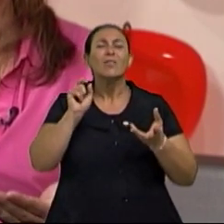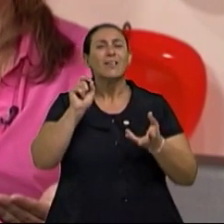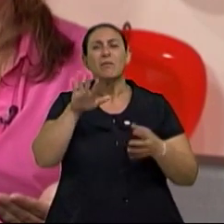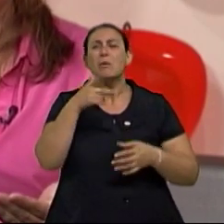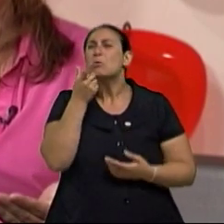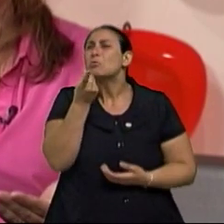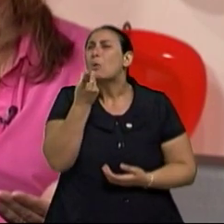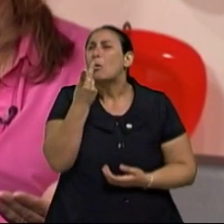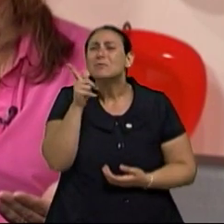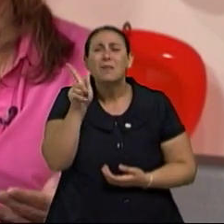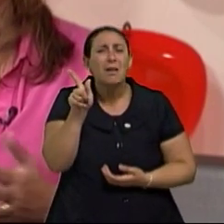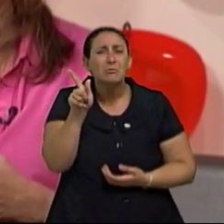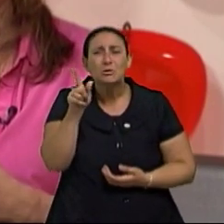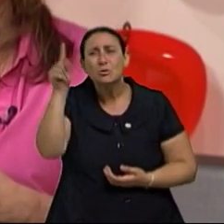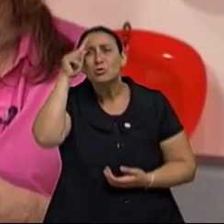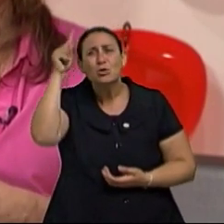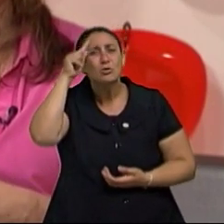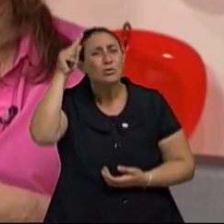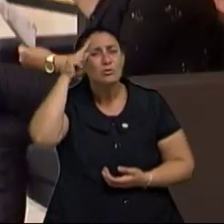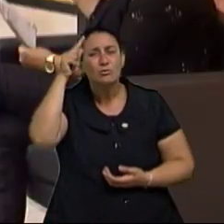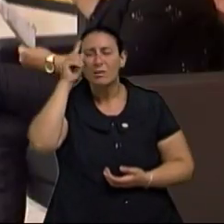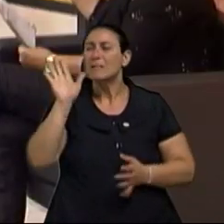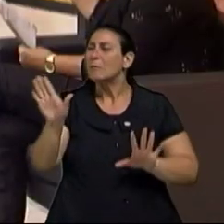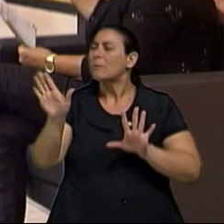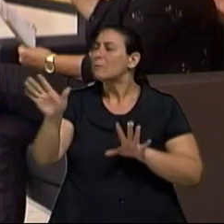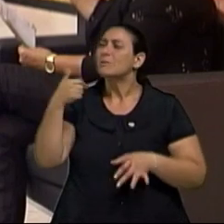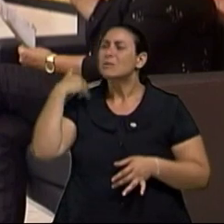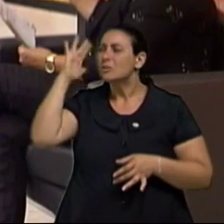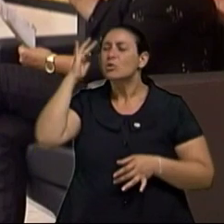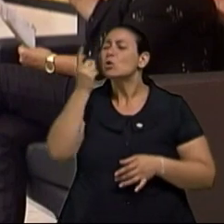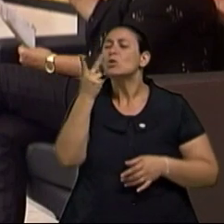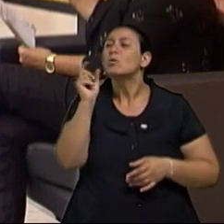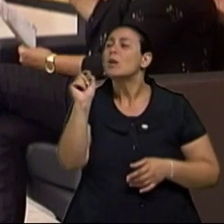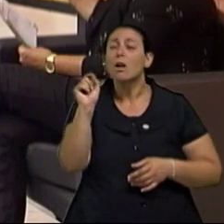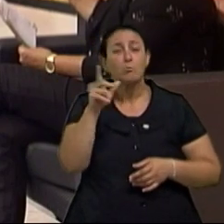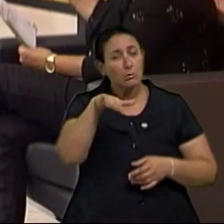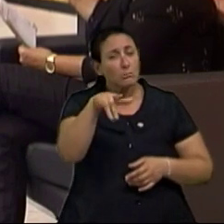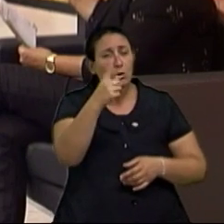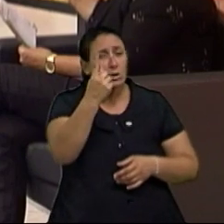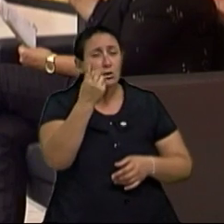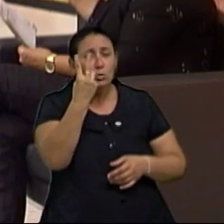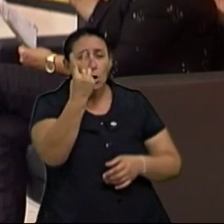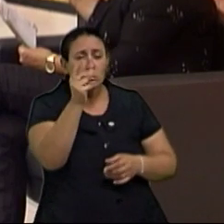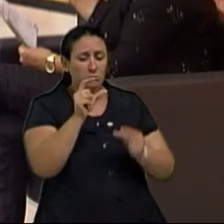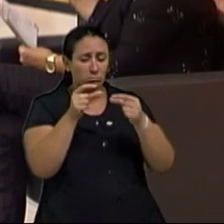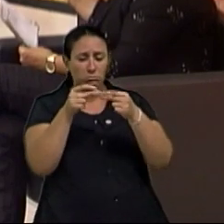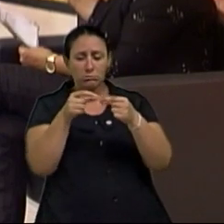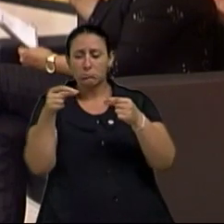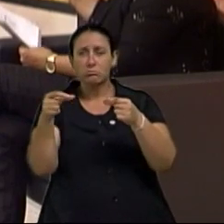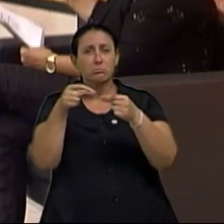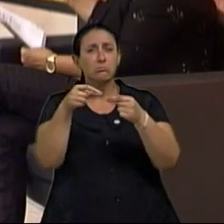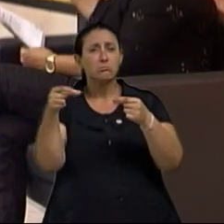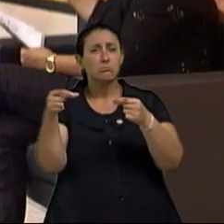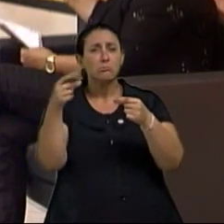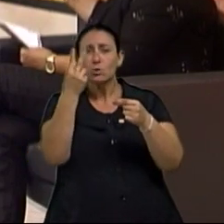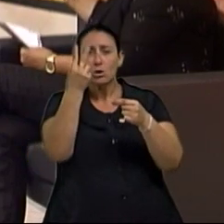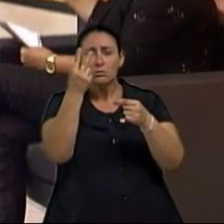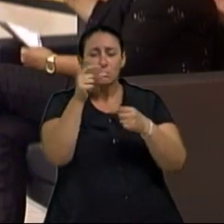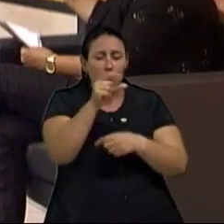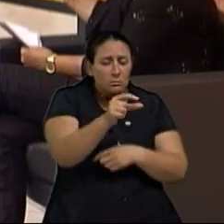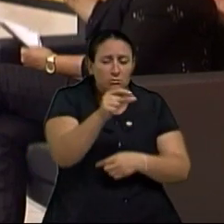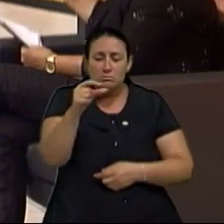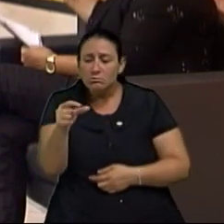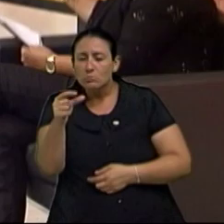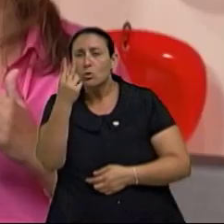12 gramas diárias. Tá, e o que, que são os 12 gramas? Vamos ver assim, é uma barrinha? Dois tabletinhos de 6 gramas. Hã? Dois tabletinhos de